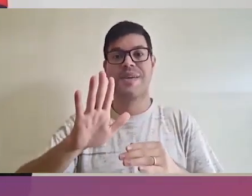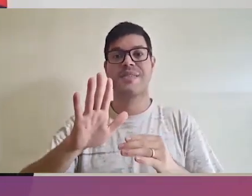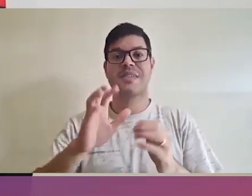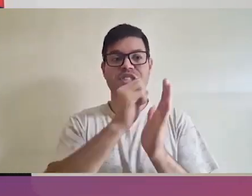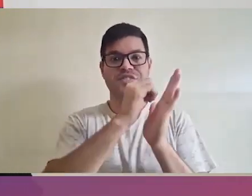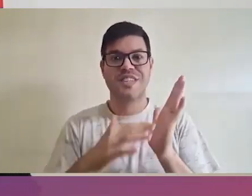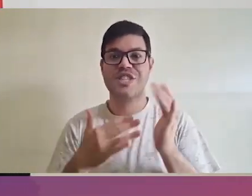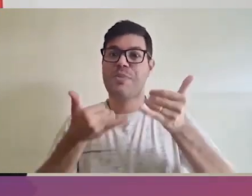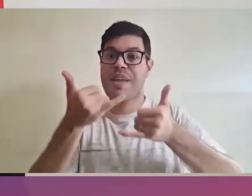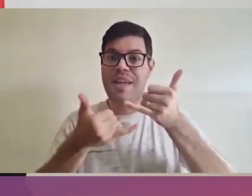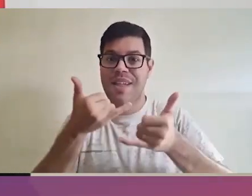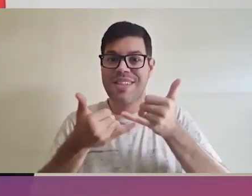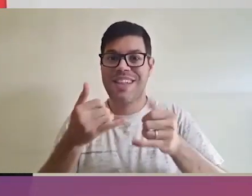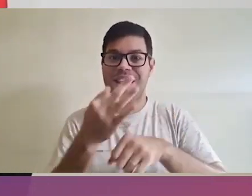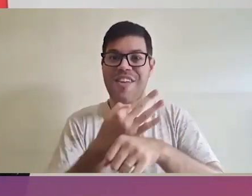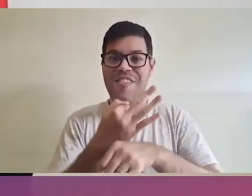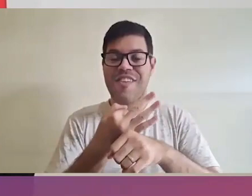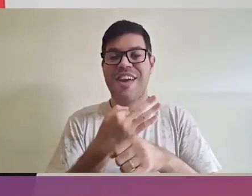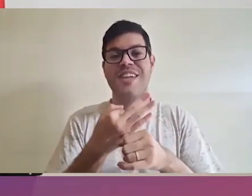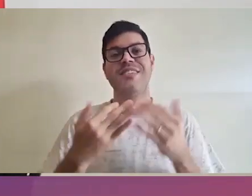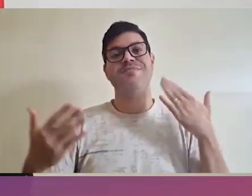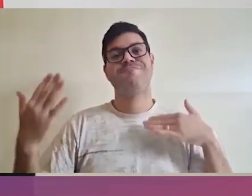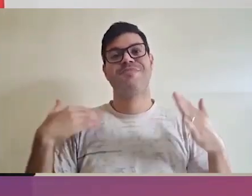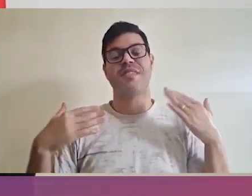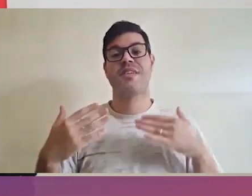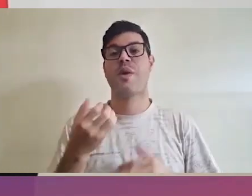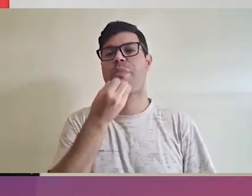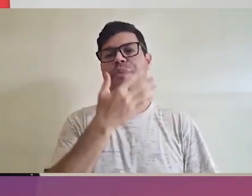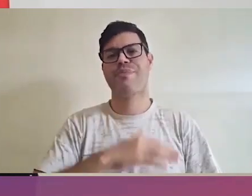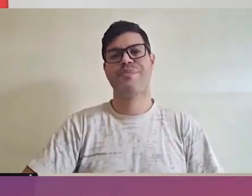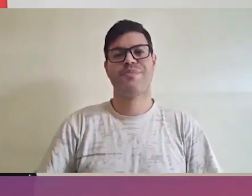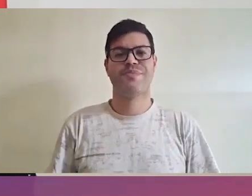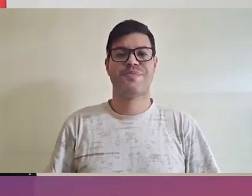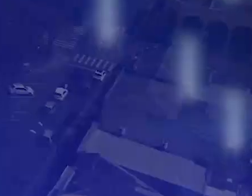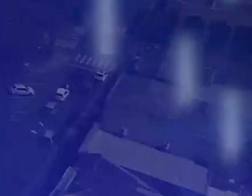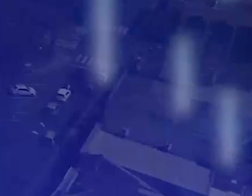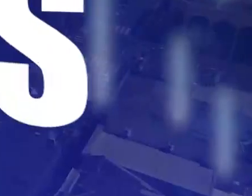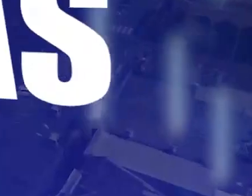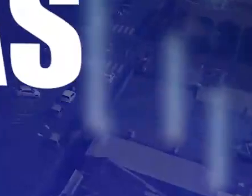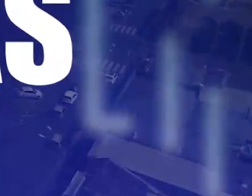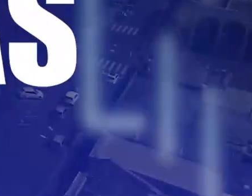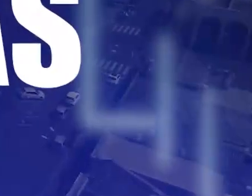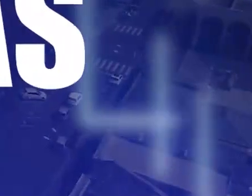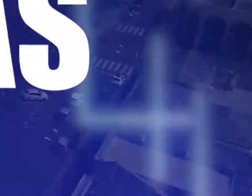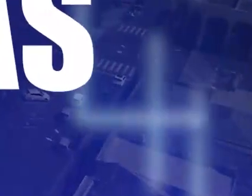socialização e também atividades recreativas para eles fazerem durante as férias.